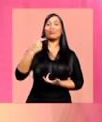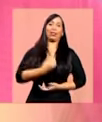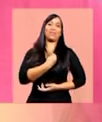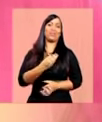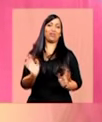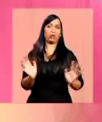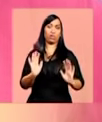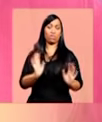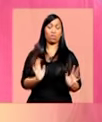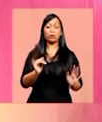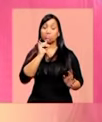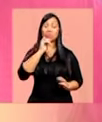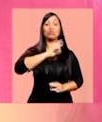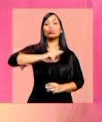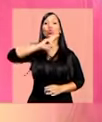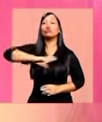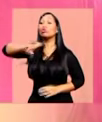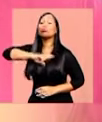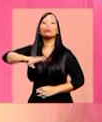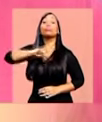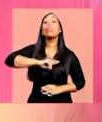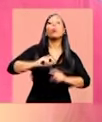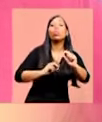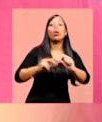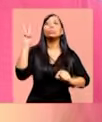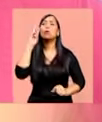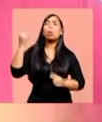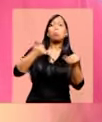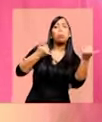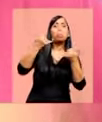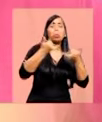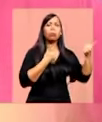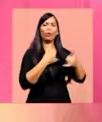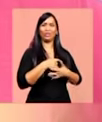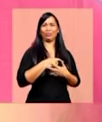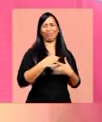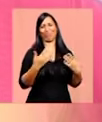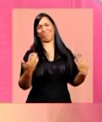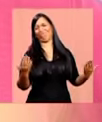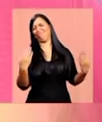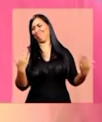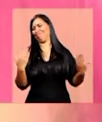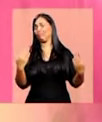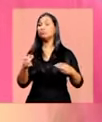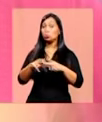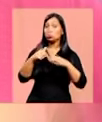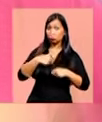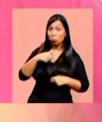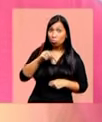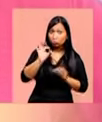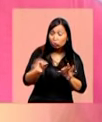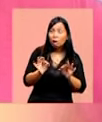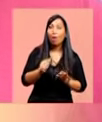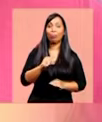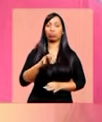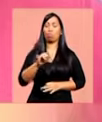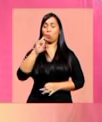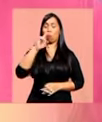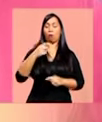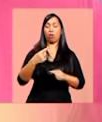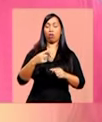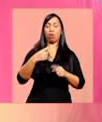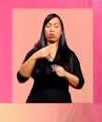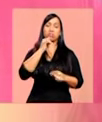existência. Então eu penso que as religiões são histórias que me contam. E eu duvido delas. Por isso que eu me considero ateu. Não porque eu